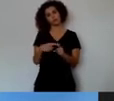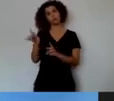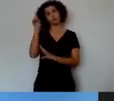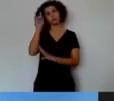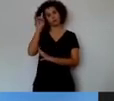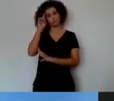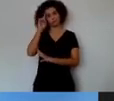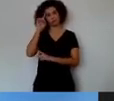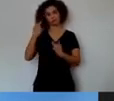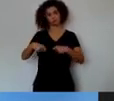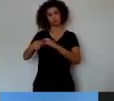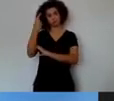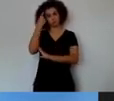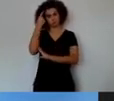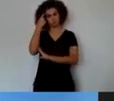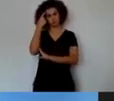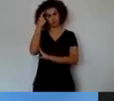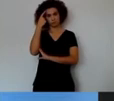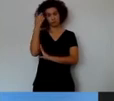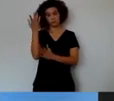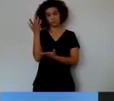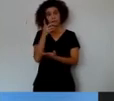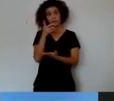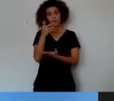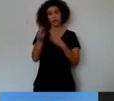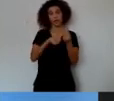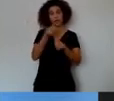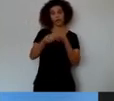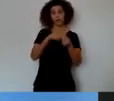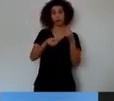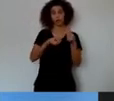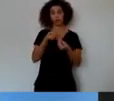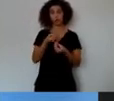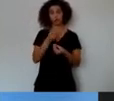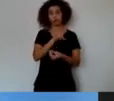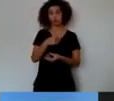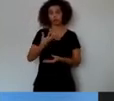que repensar, às vezes, assim, às vezes não, muitas vezes, né, como sobreviver